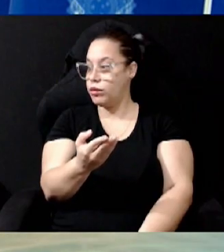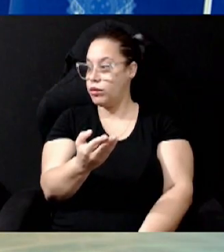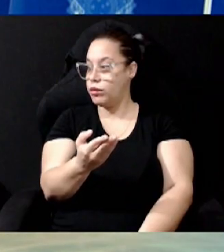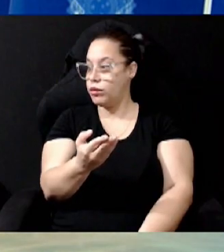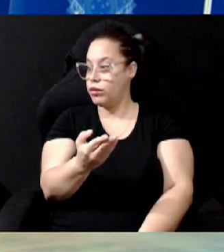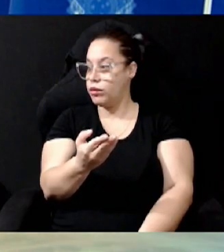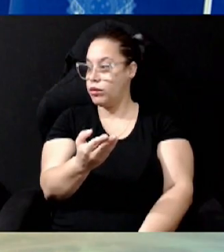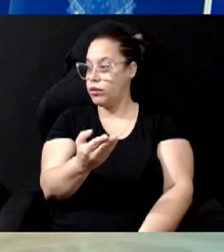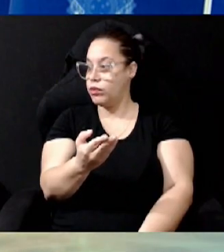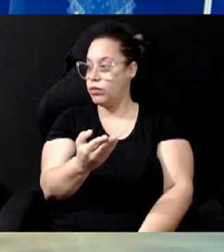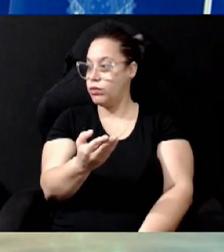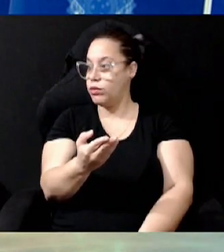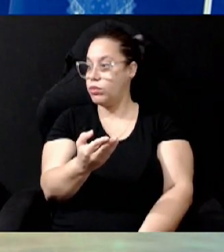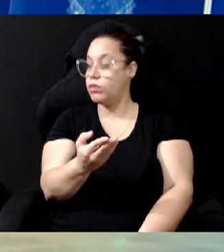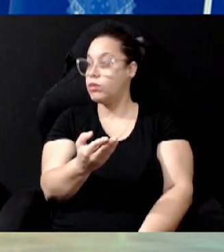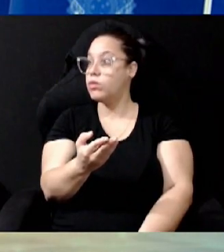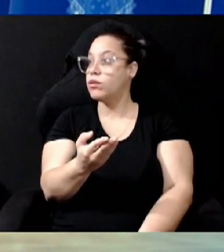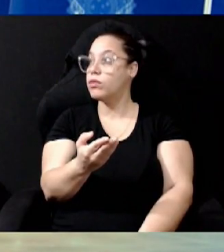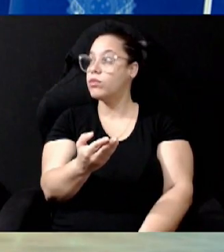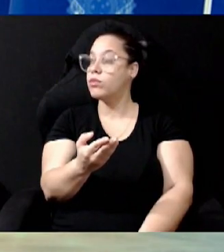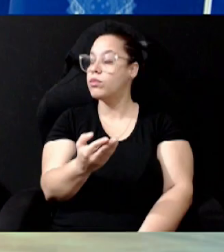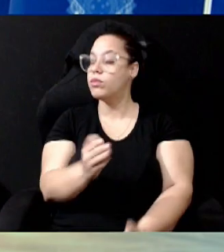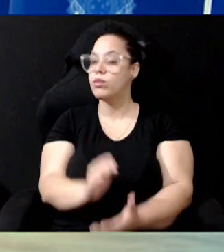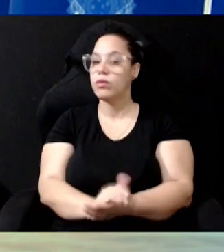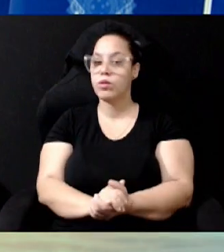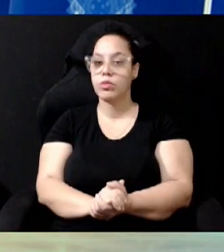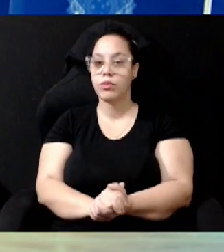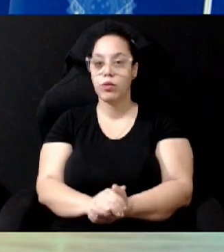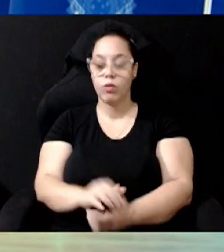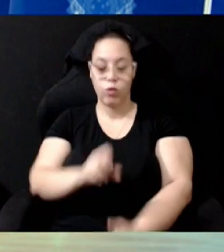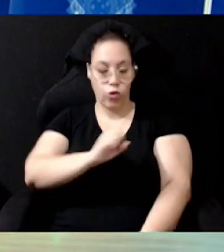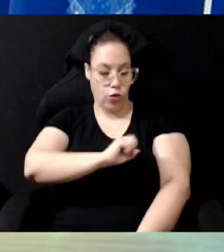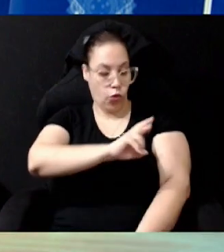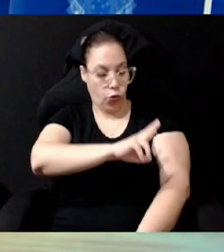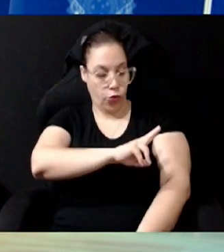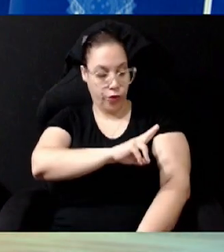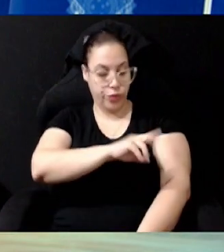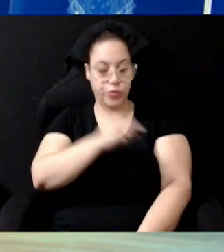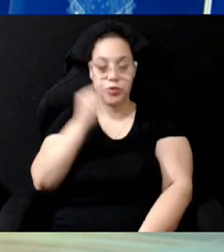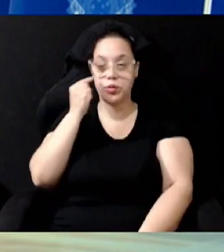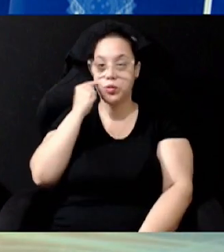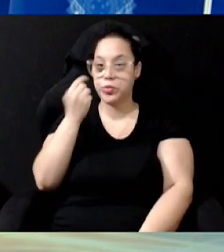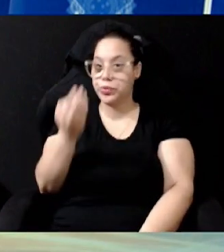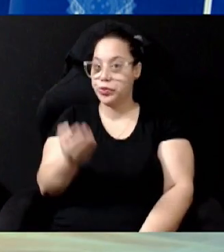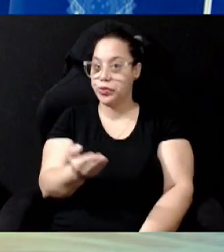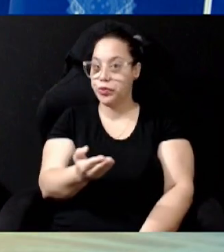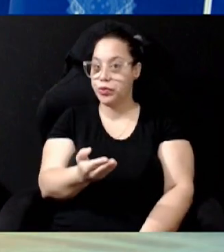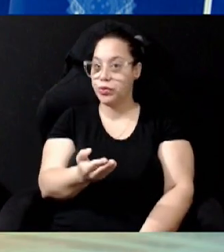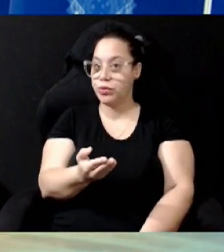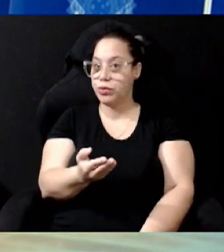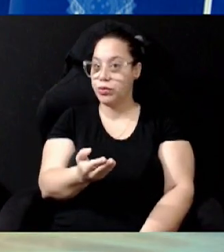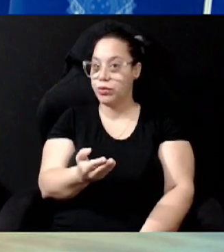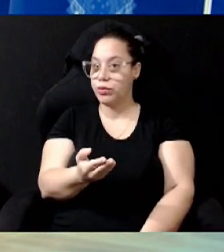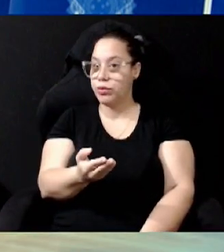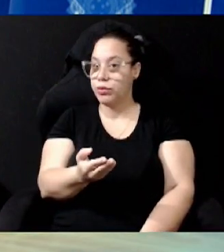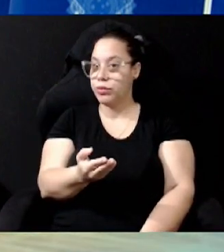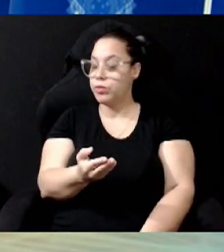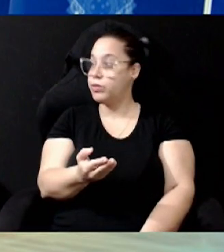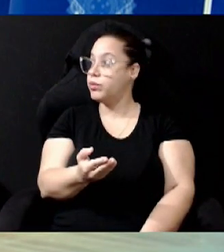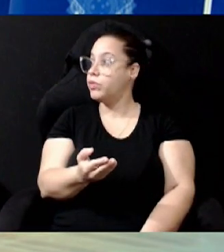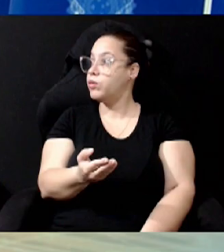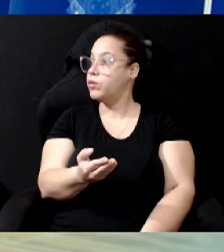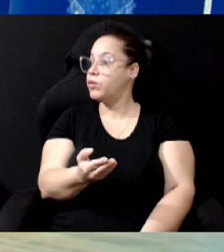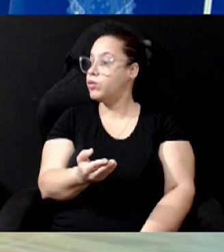da manhã às 4h30 da tarde. A unidade do Ouro Verde, na Avenida Rui Rodrigues, número 3900, no Parque